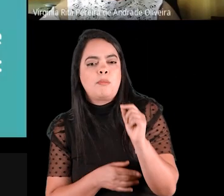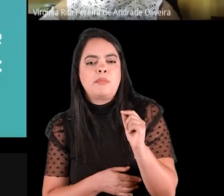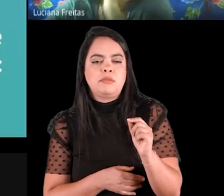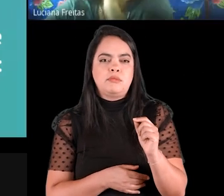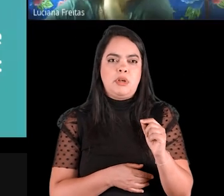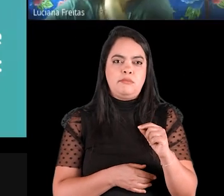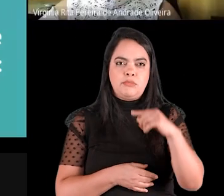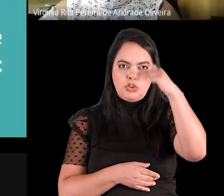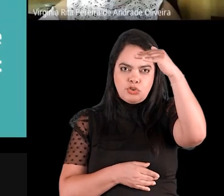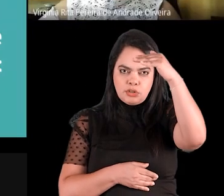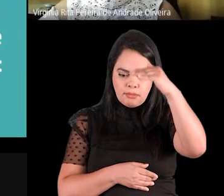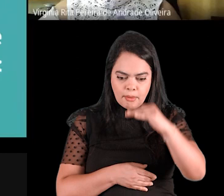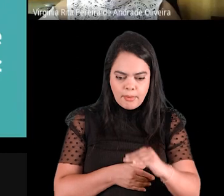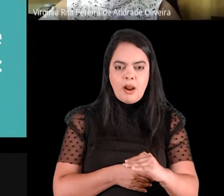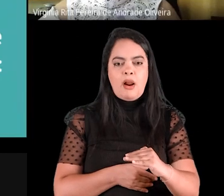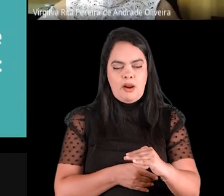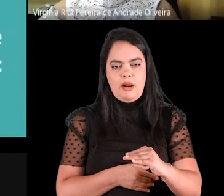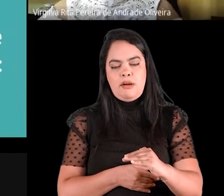baixo e da